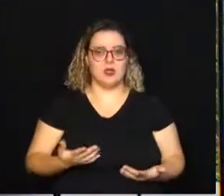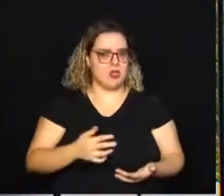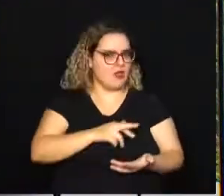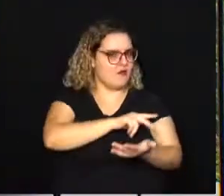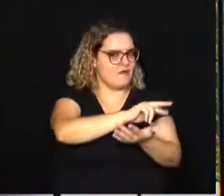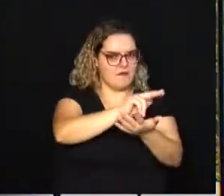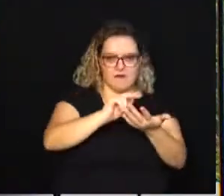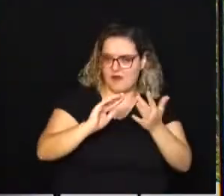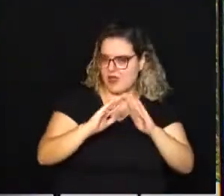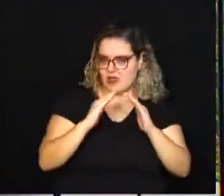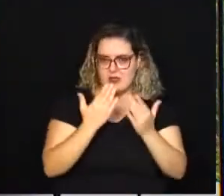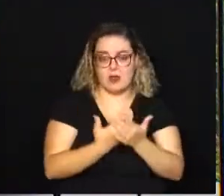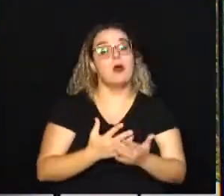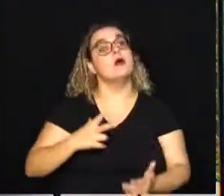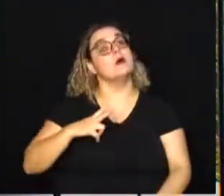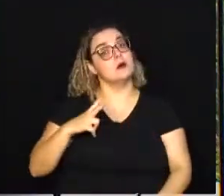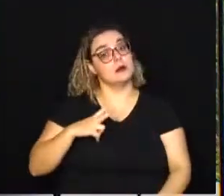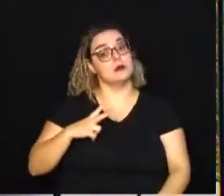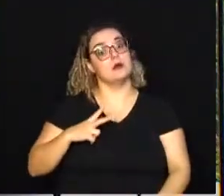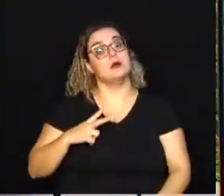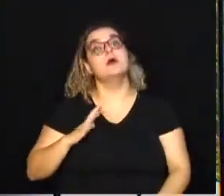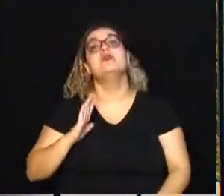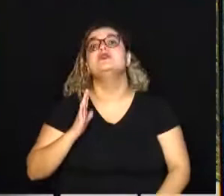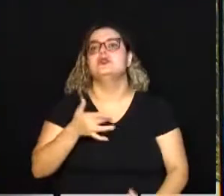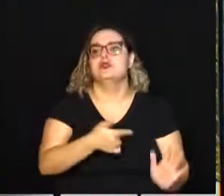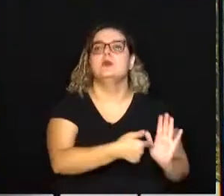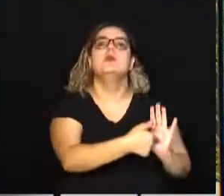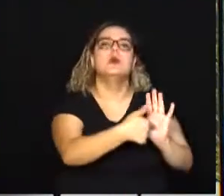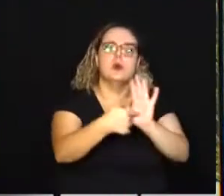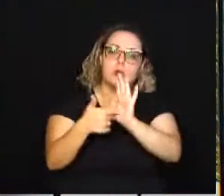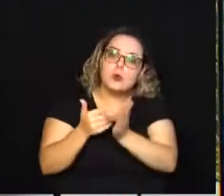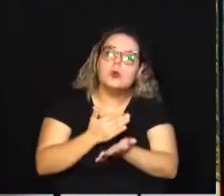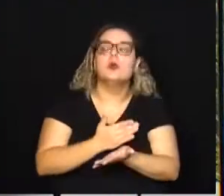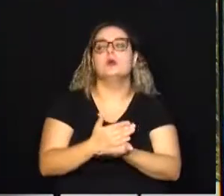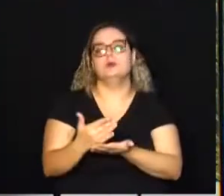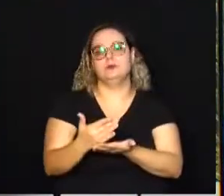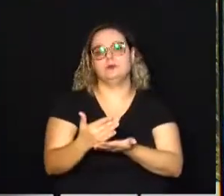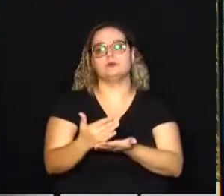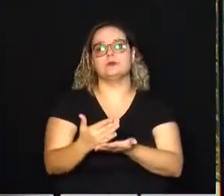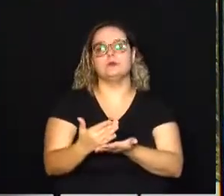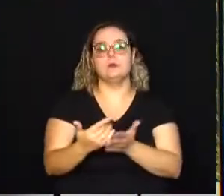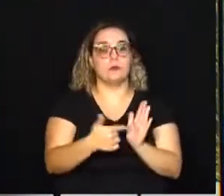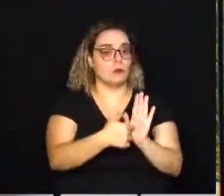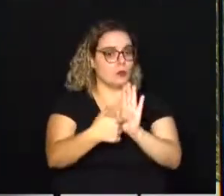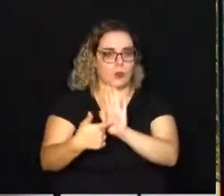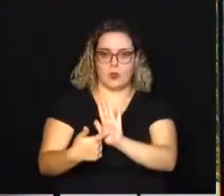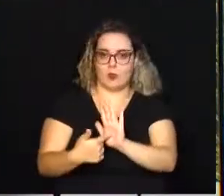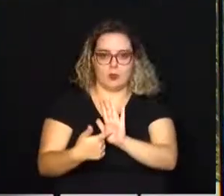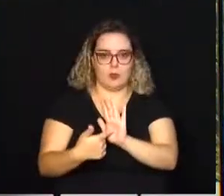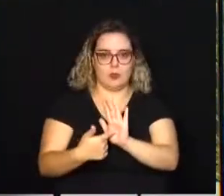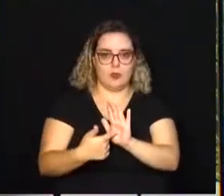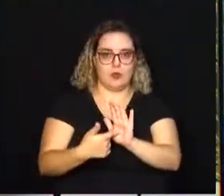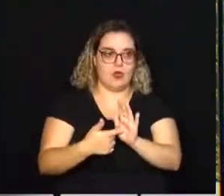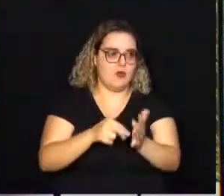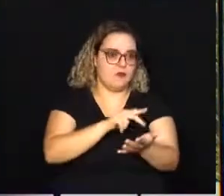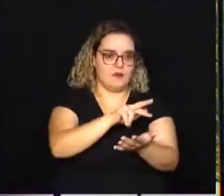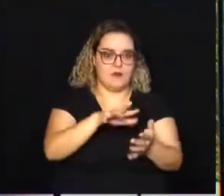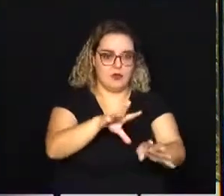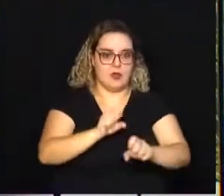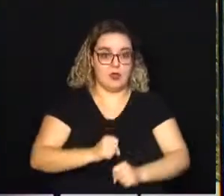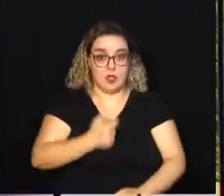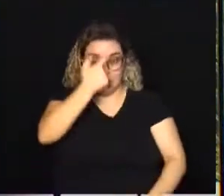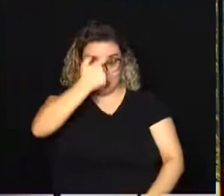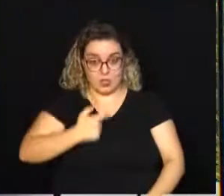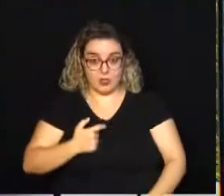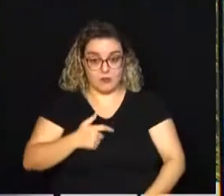né, as particulares principalmente, já apresentaram logo no início, quando começaram as aulas, apresentaram contaminação. Enfim, eu fiquei internada com uma professora de uma